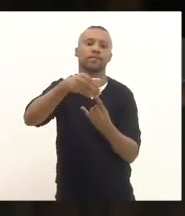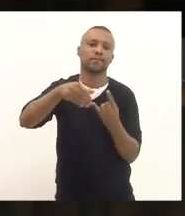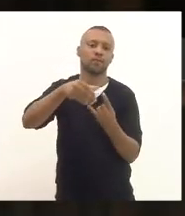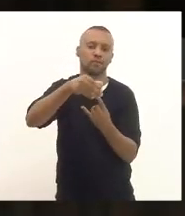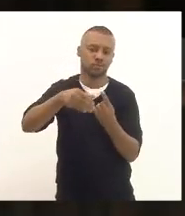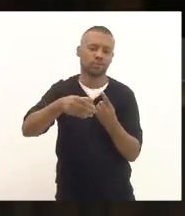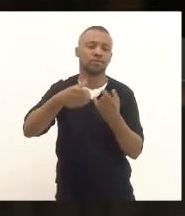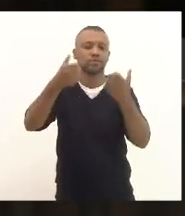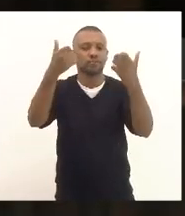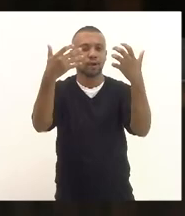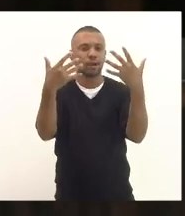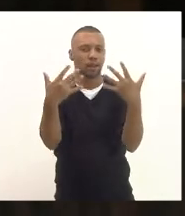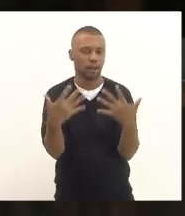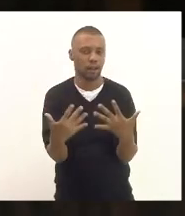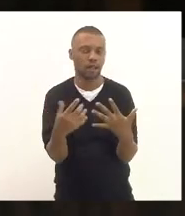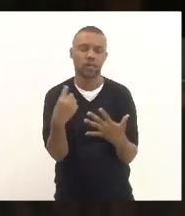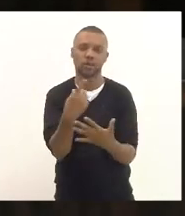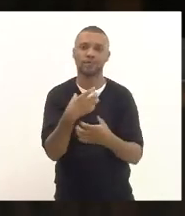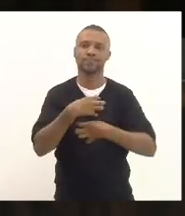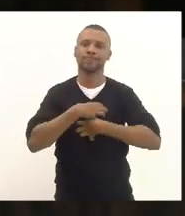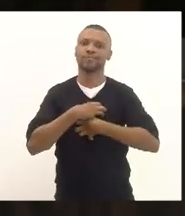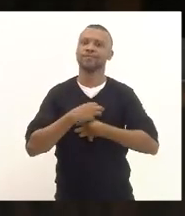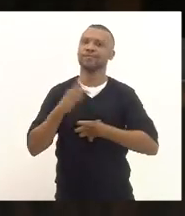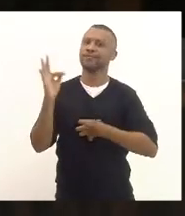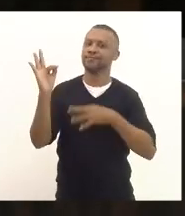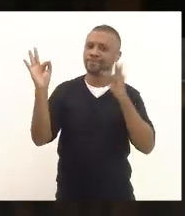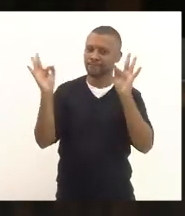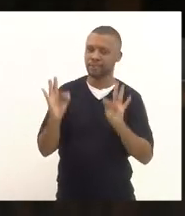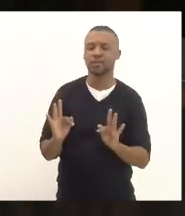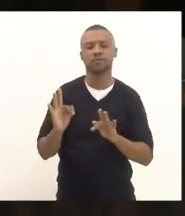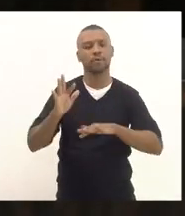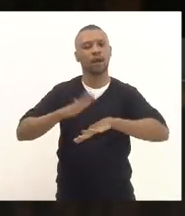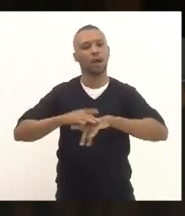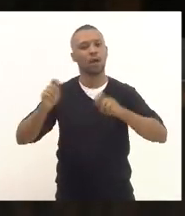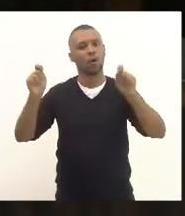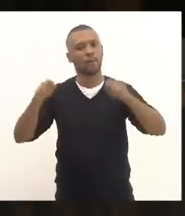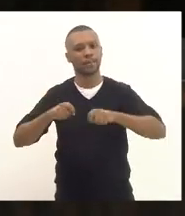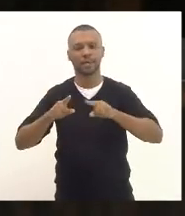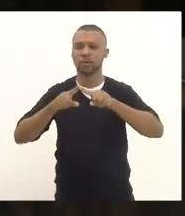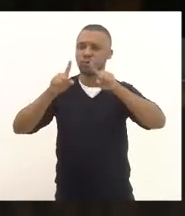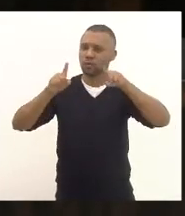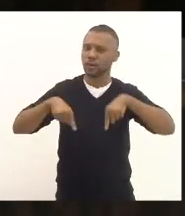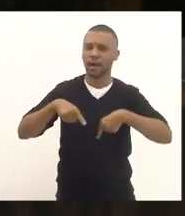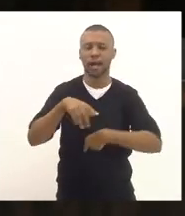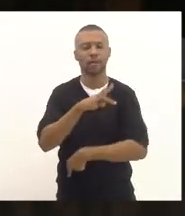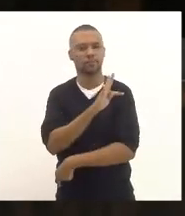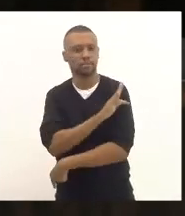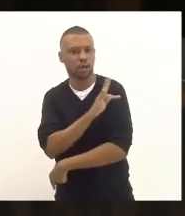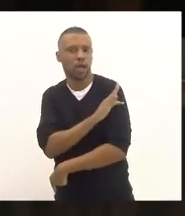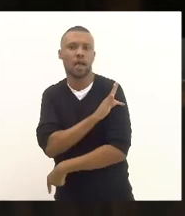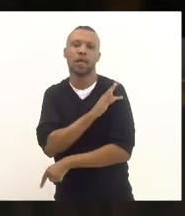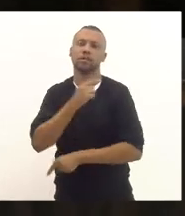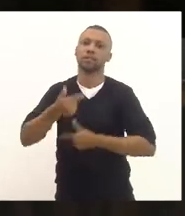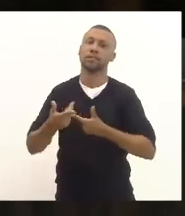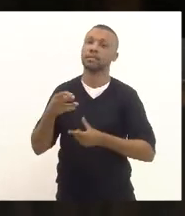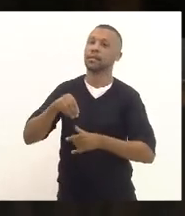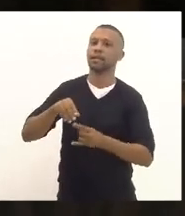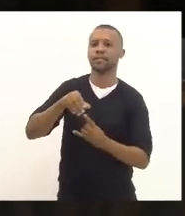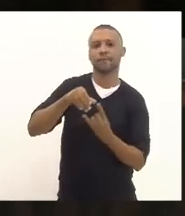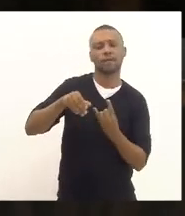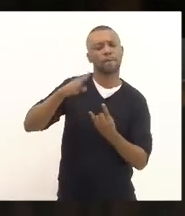dizer que a gente fica muito feliz pela competência dos técnicos dos dos servidores da Fiocruz